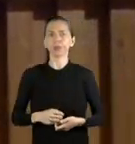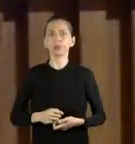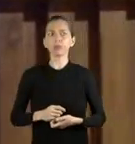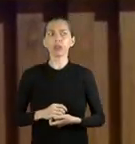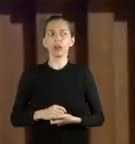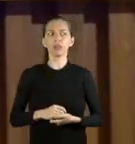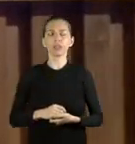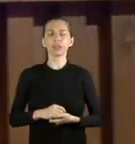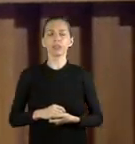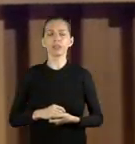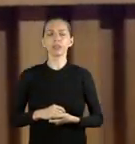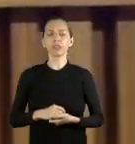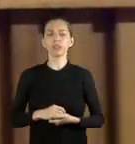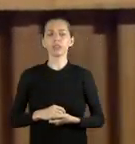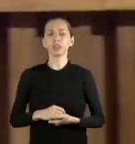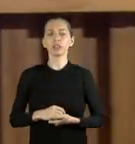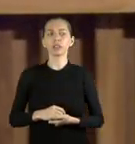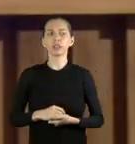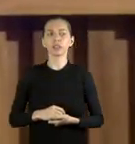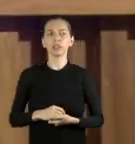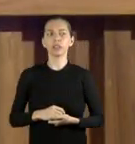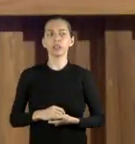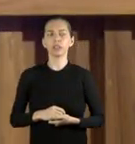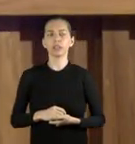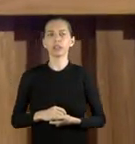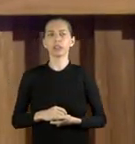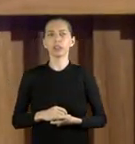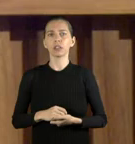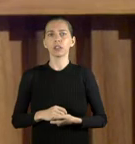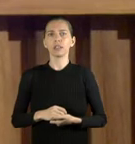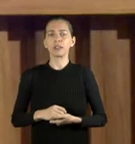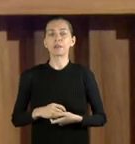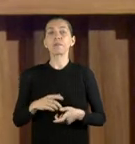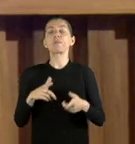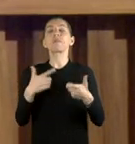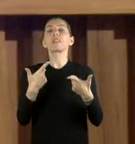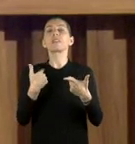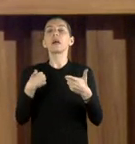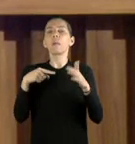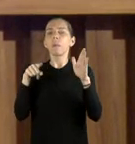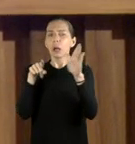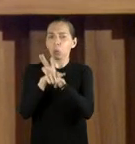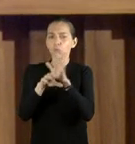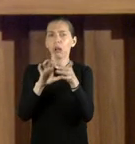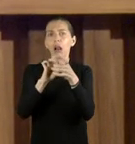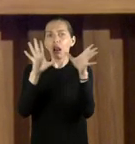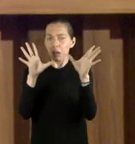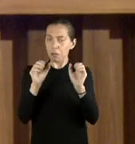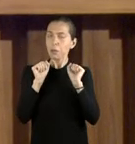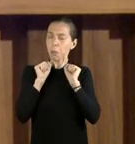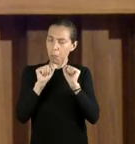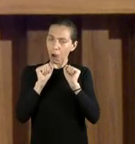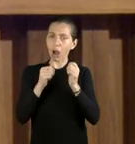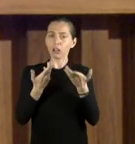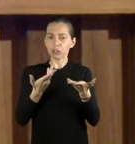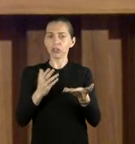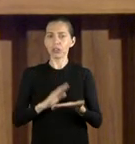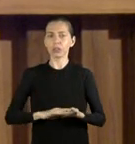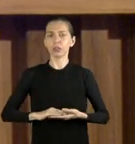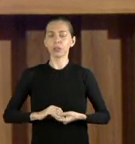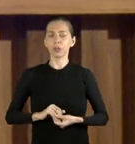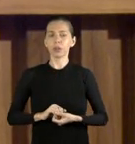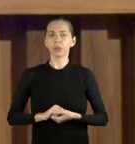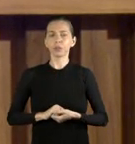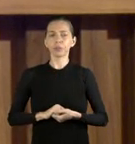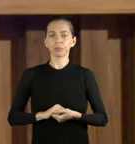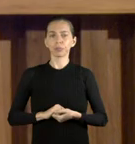coisas? Então, caso vocês tenham perguntas, abro aqui para vocês fazerem. Tá? Senão a gente